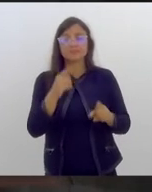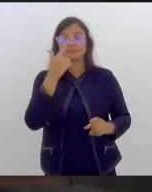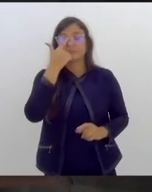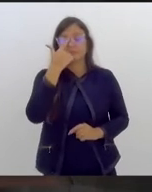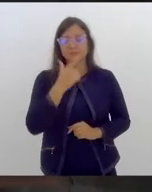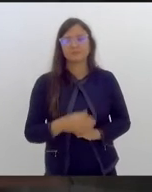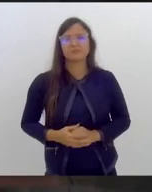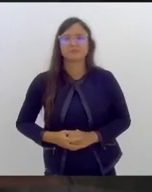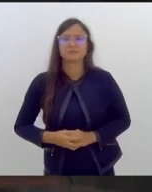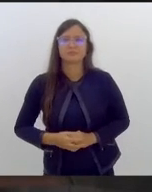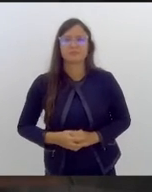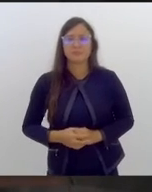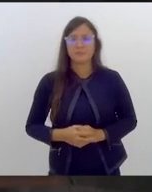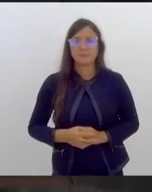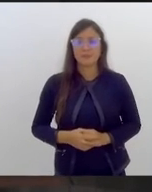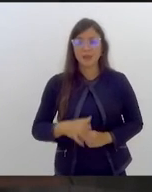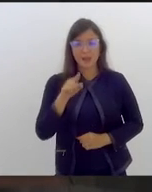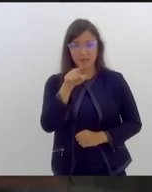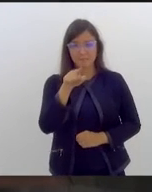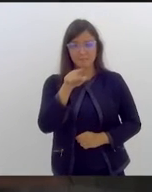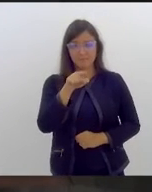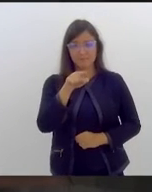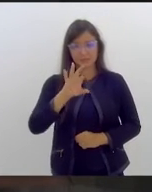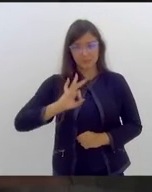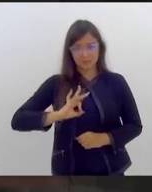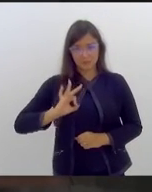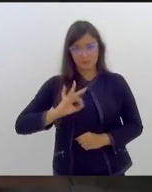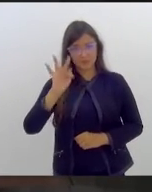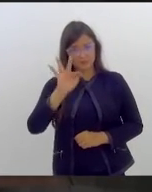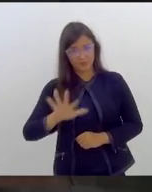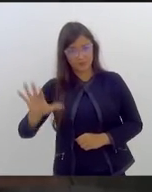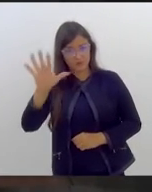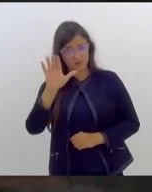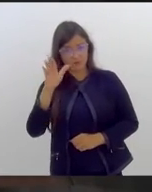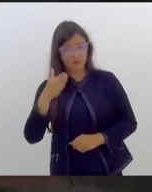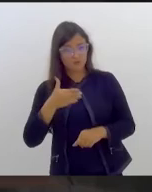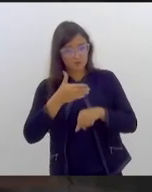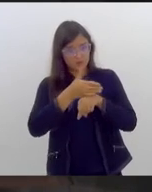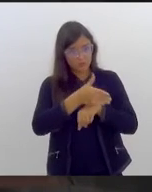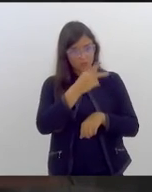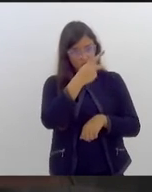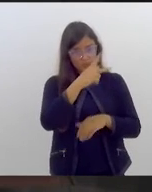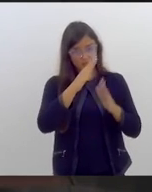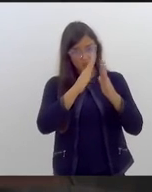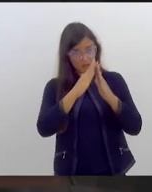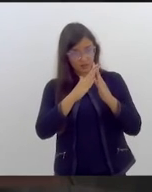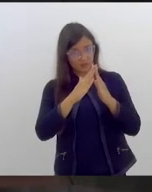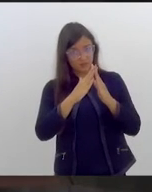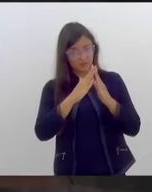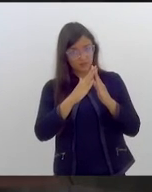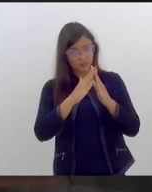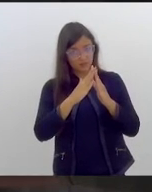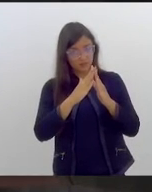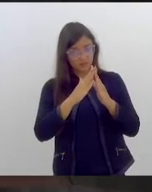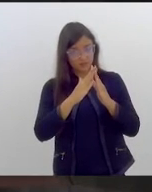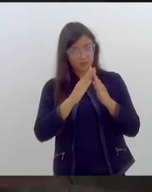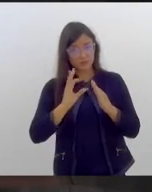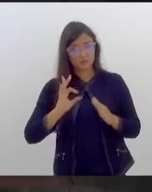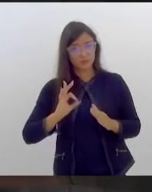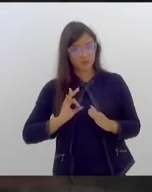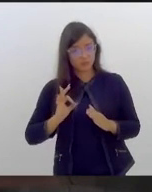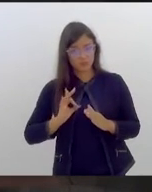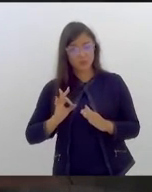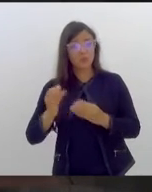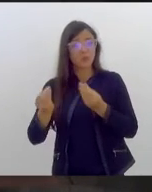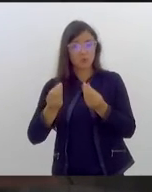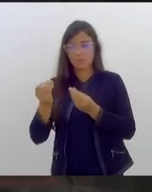há uma atuação da polícia federal que foi a sua casa para cumprir o mandado de prisão expedido pela justiça por